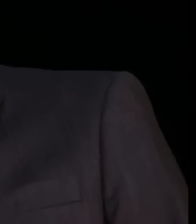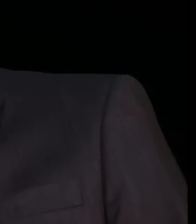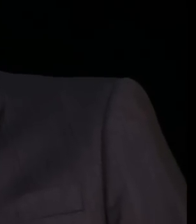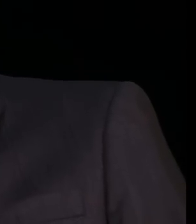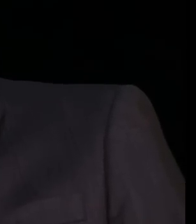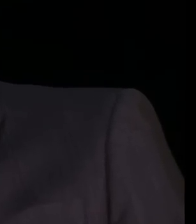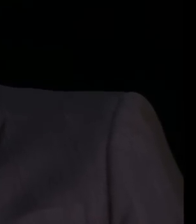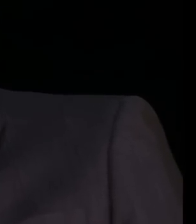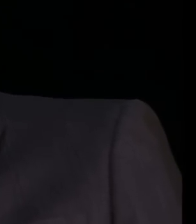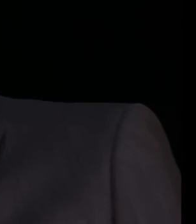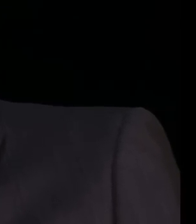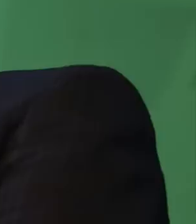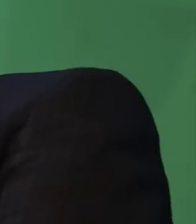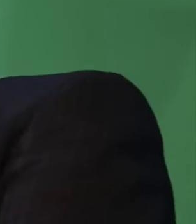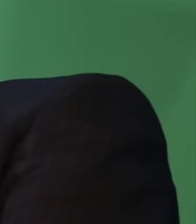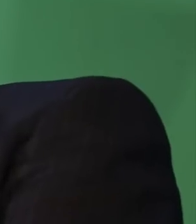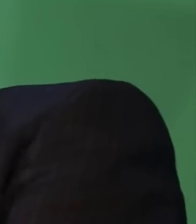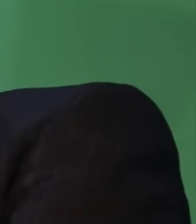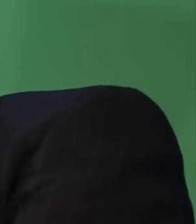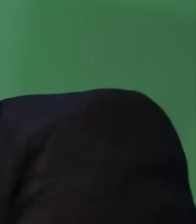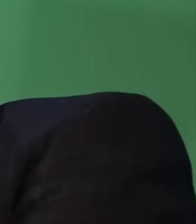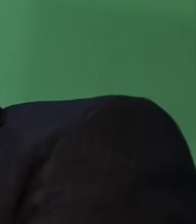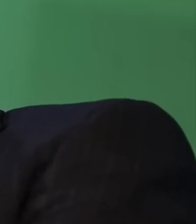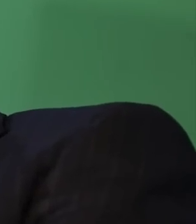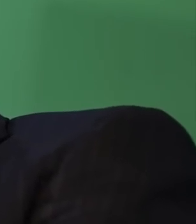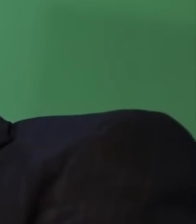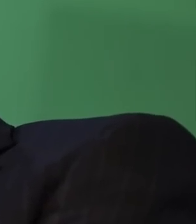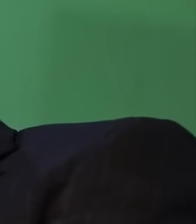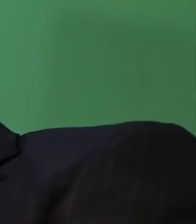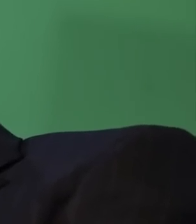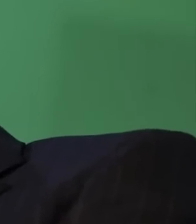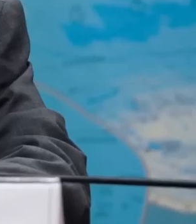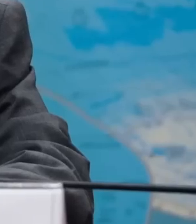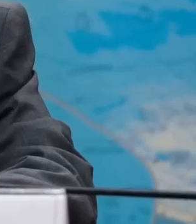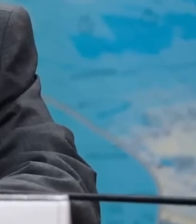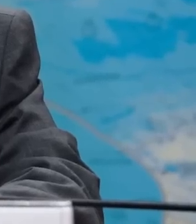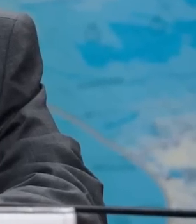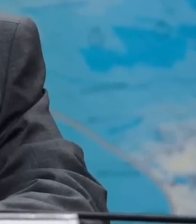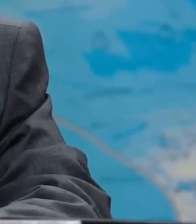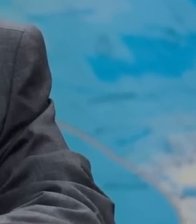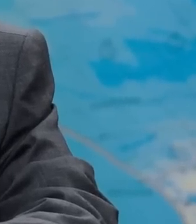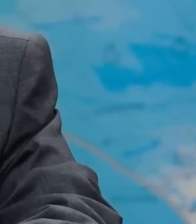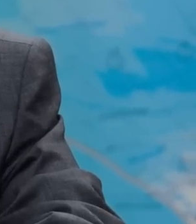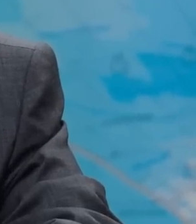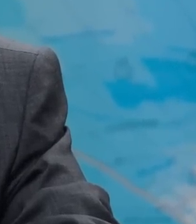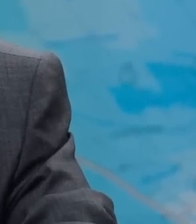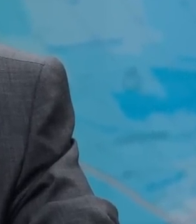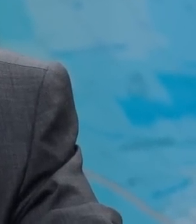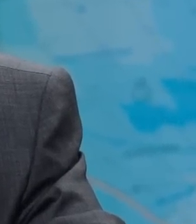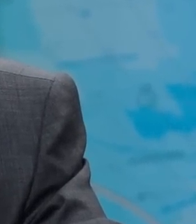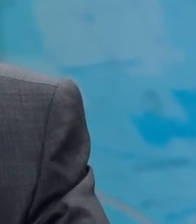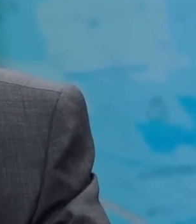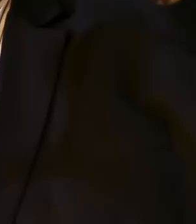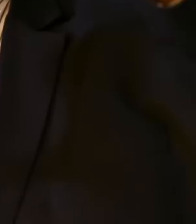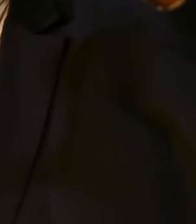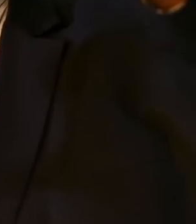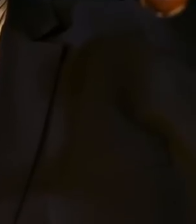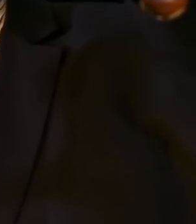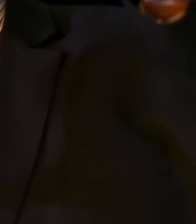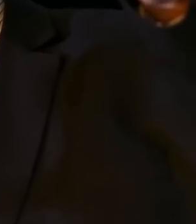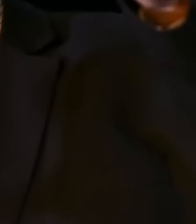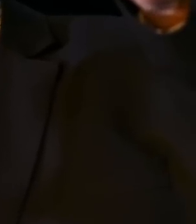Monteiro para o Ministério da Defesa Rui Costa para a casa Brasil Mauro Vieira para as relações exteriores